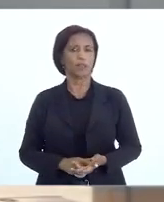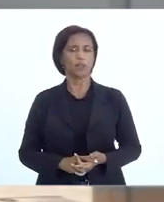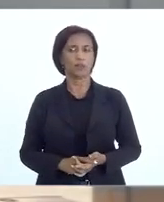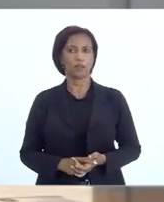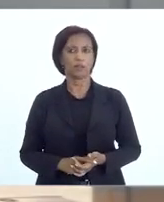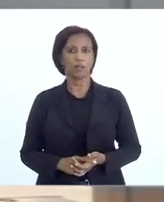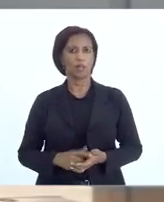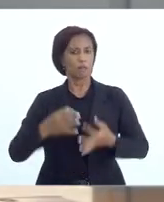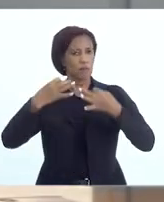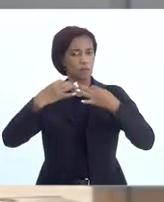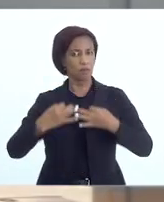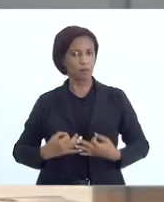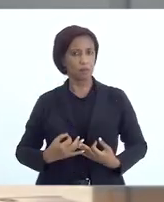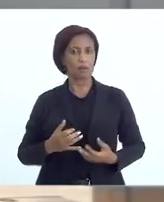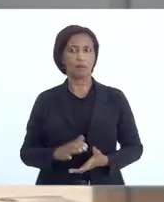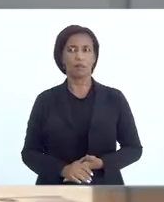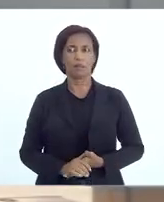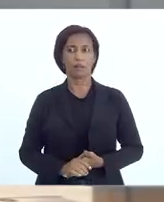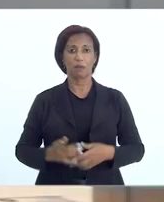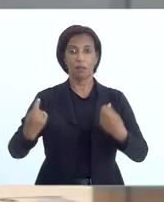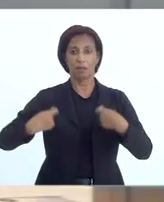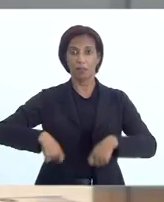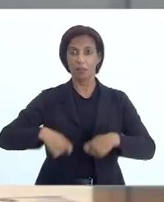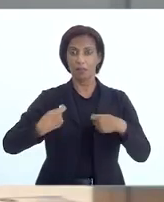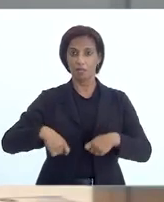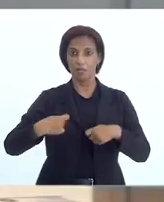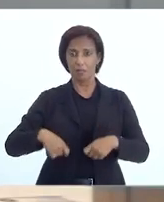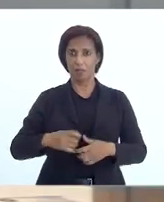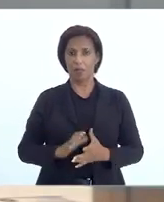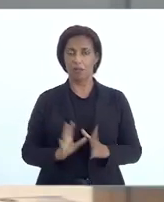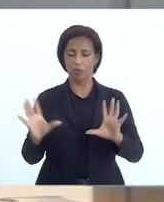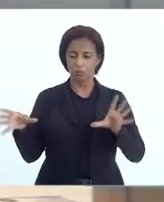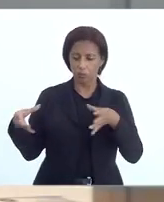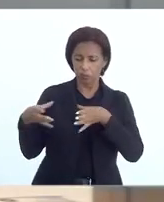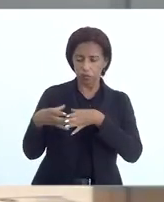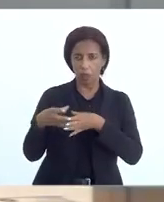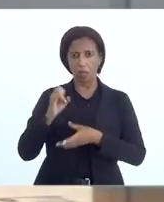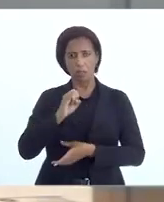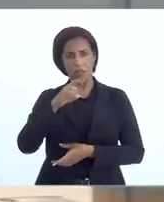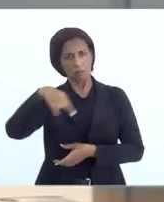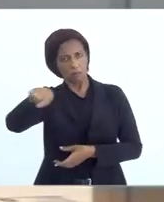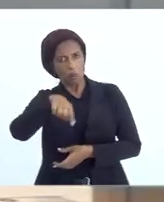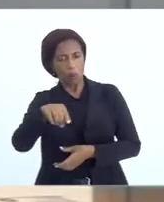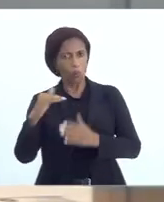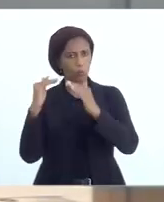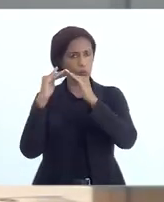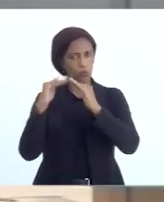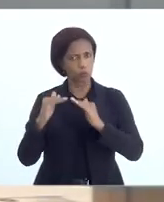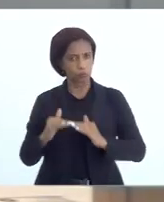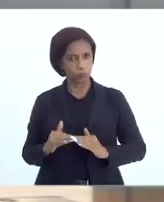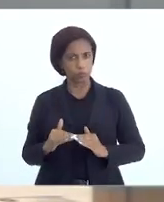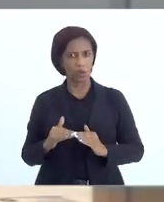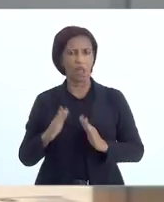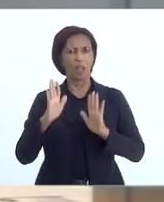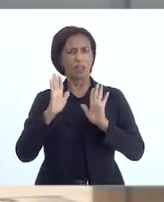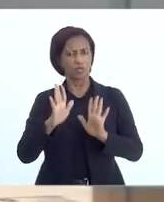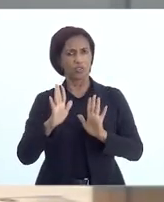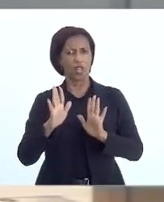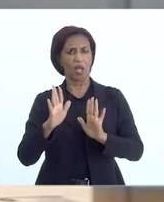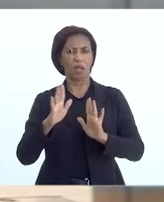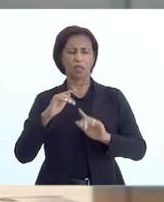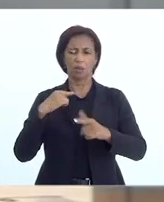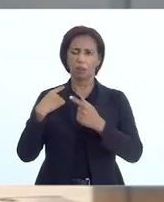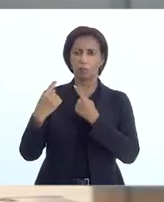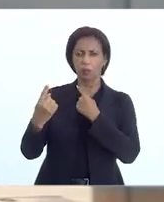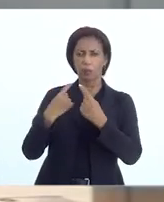da celeridade da necessidade da Tropa Então se hoje concordarem a gente já tá com interlocução